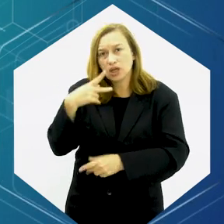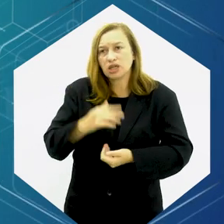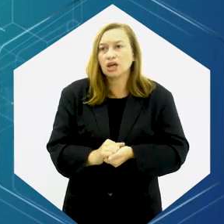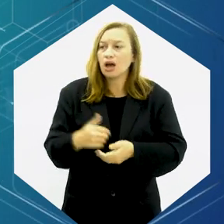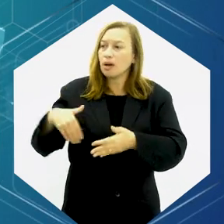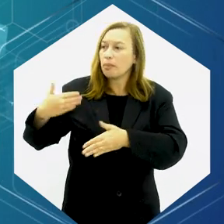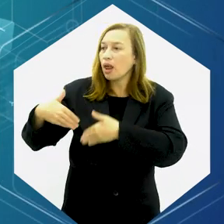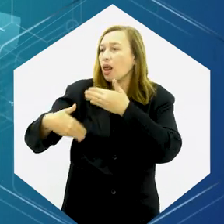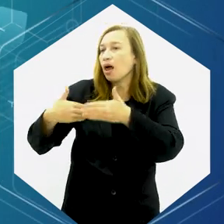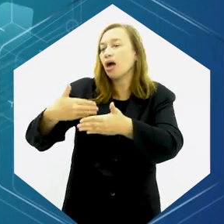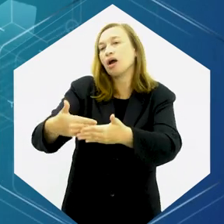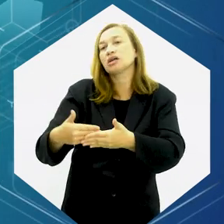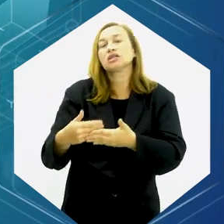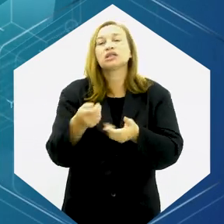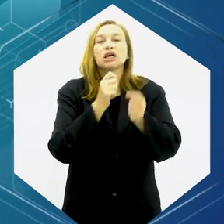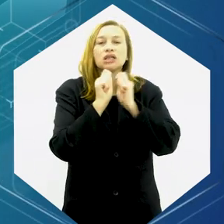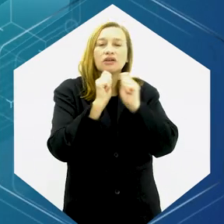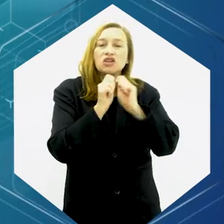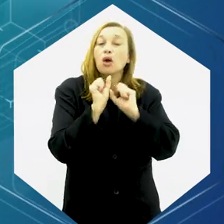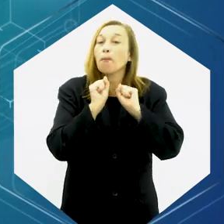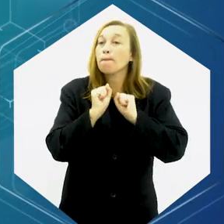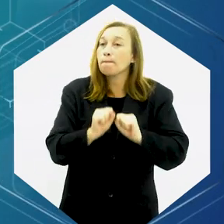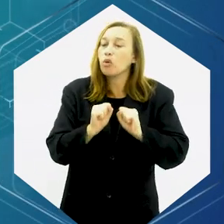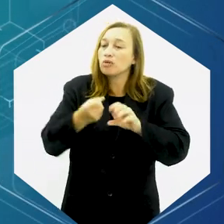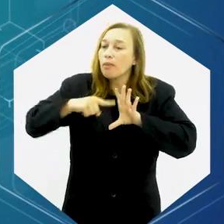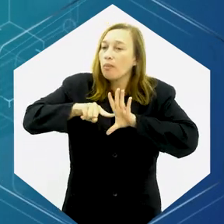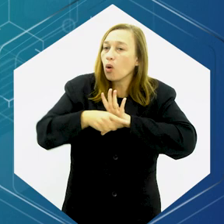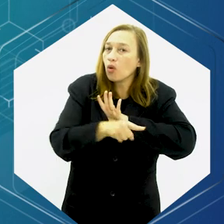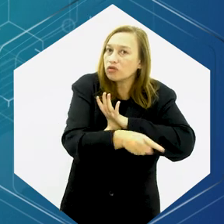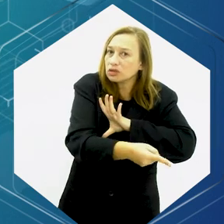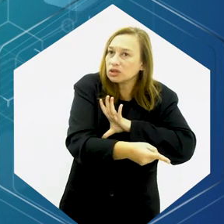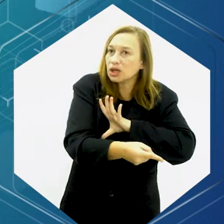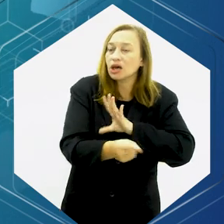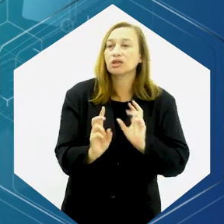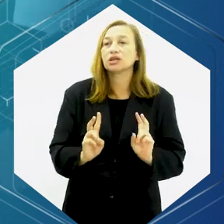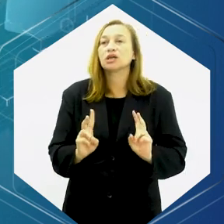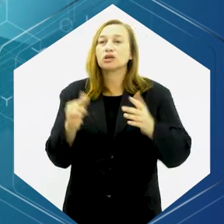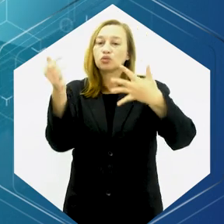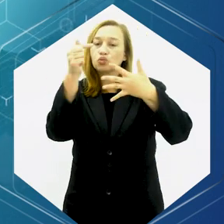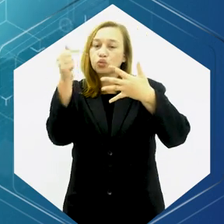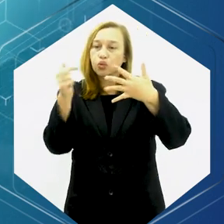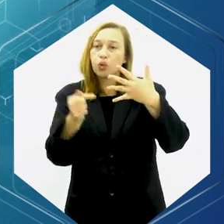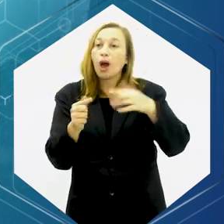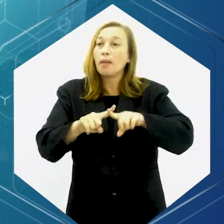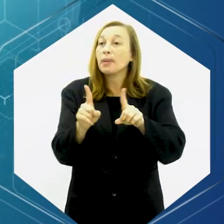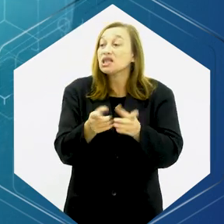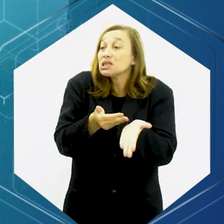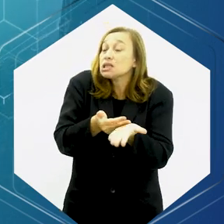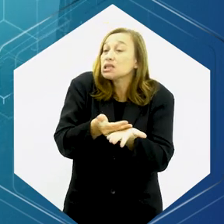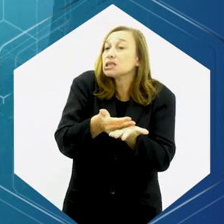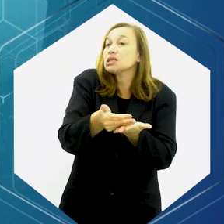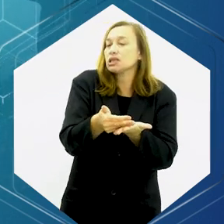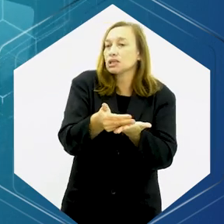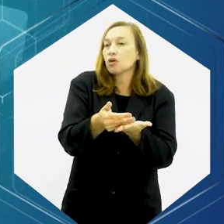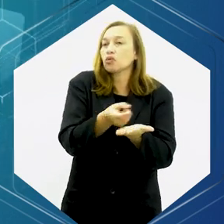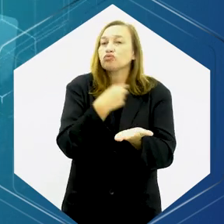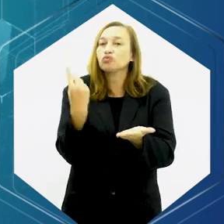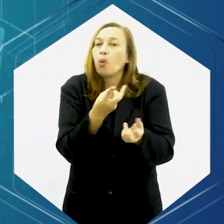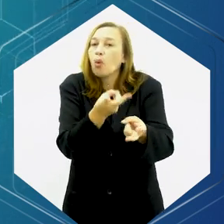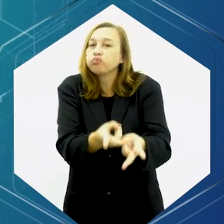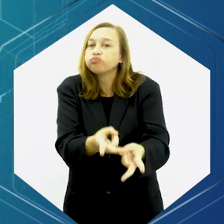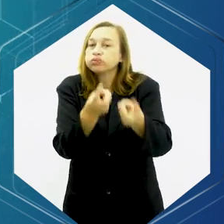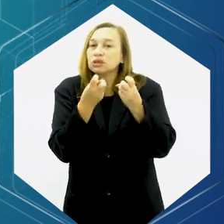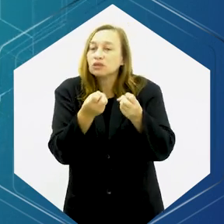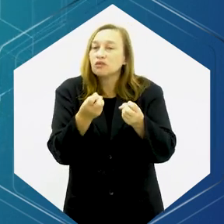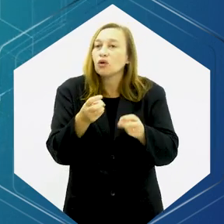política ao longo da entrevista a gente pode ir aprofundando em alguns desses aspectos mas inicialmente o que a